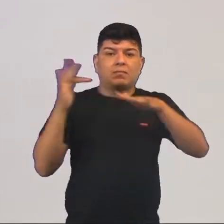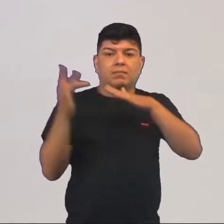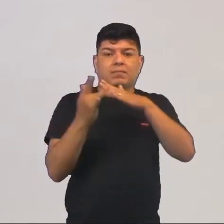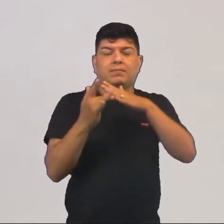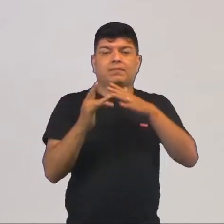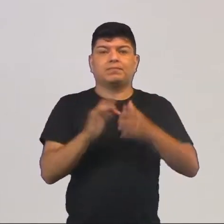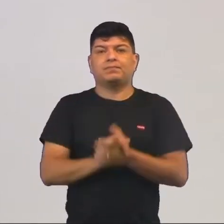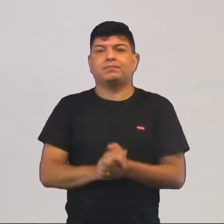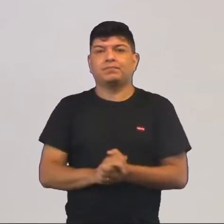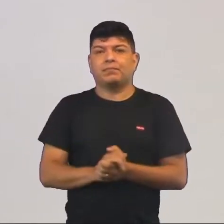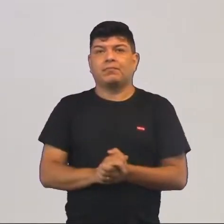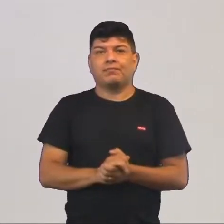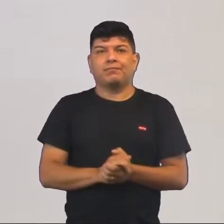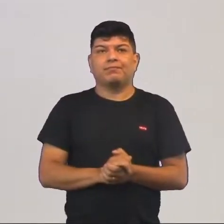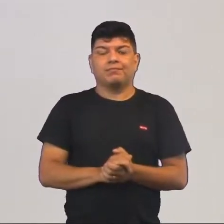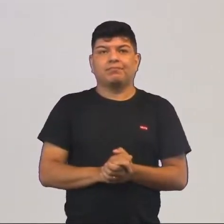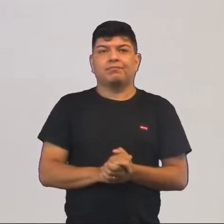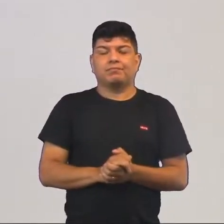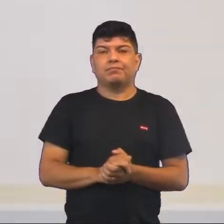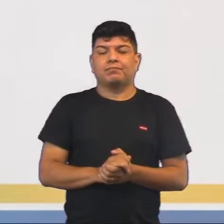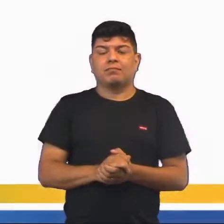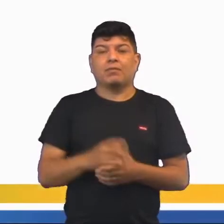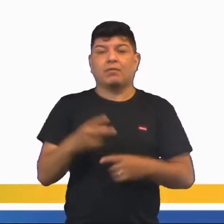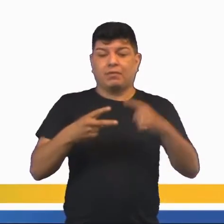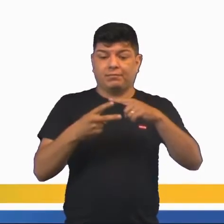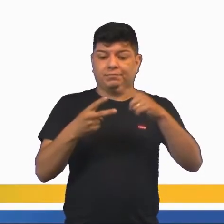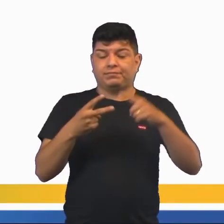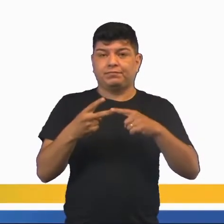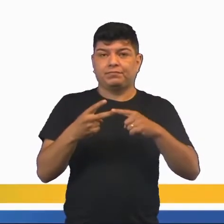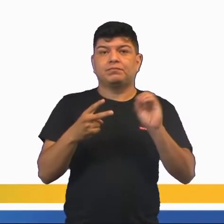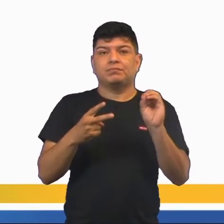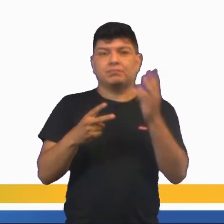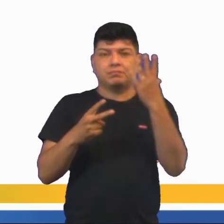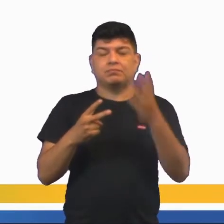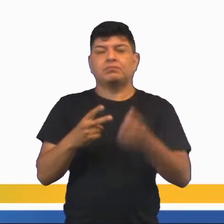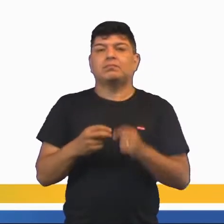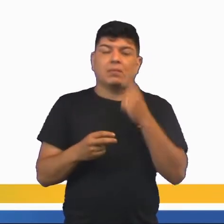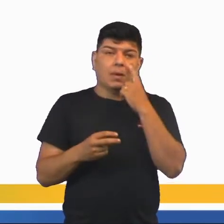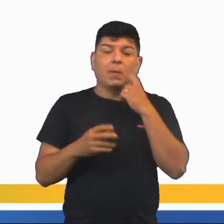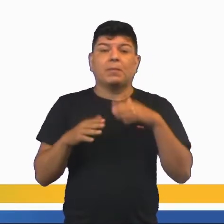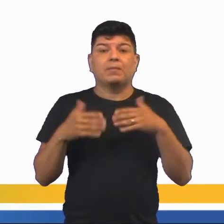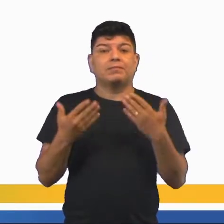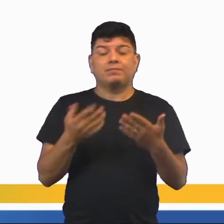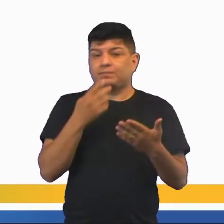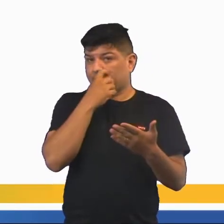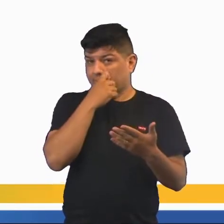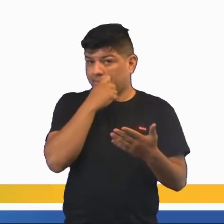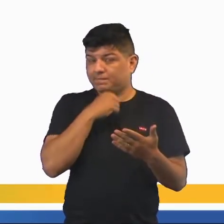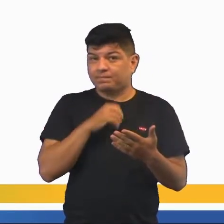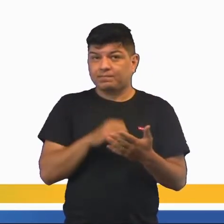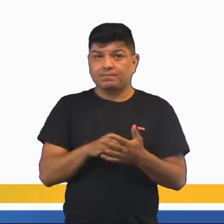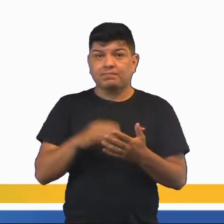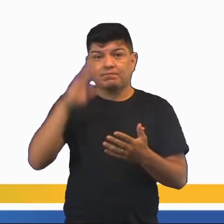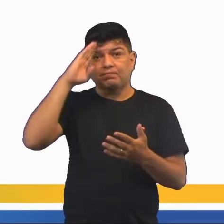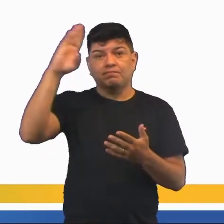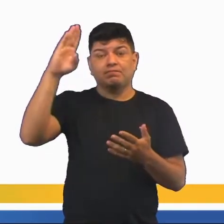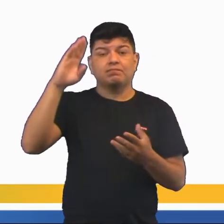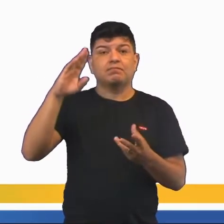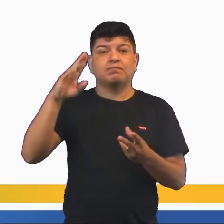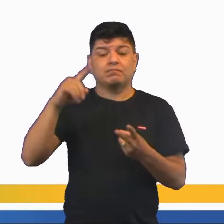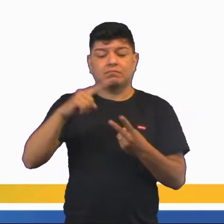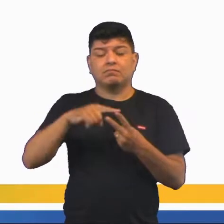mídia. Então, nós estamos diante de duas situações, né? Quais são os